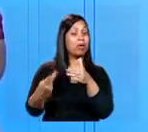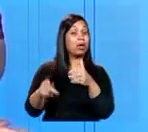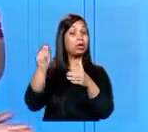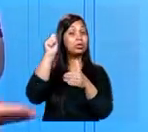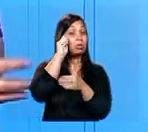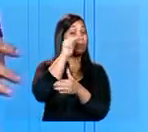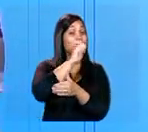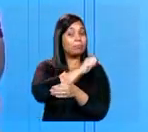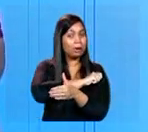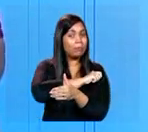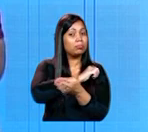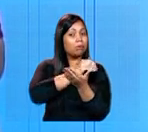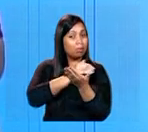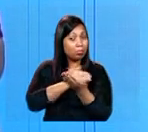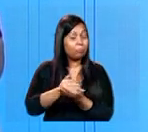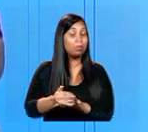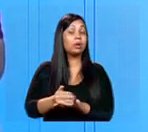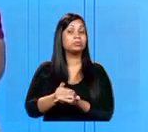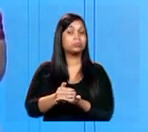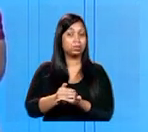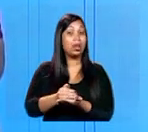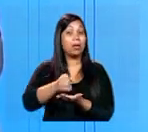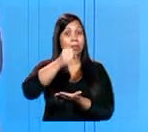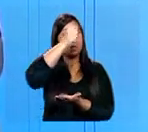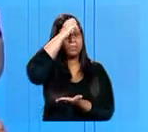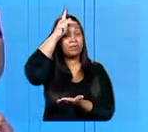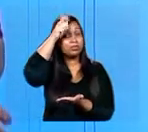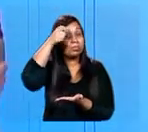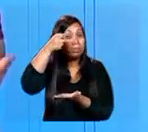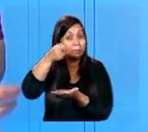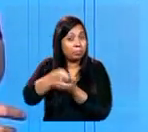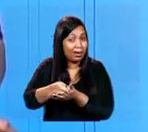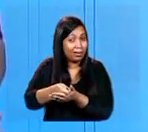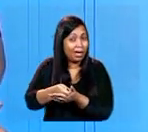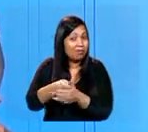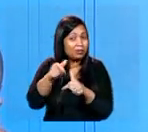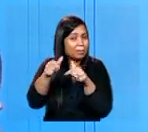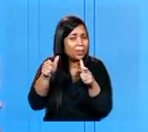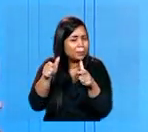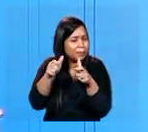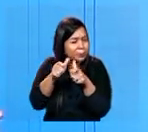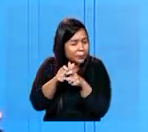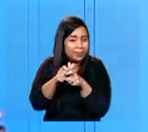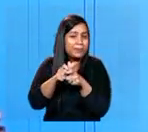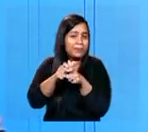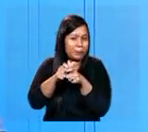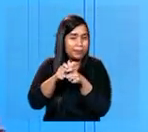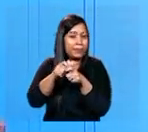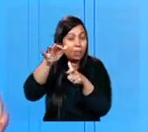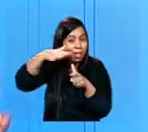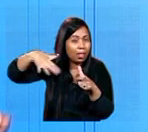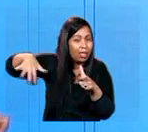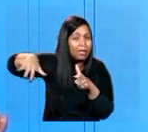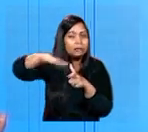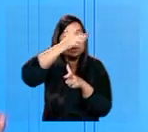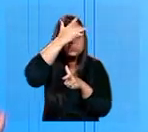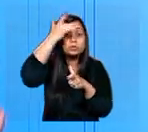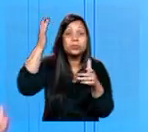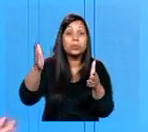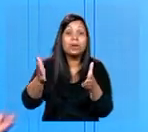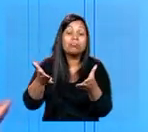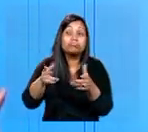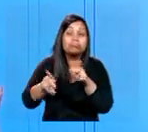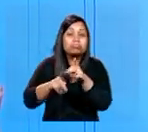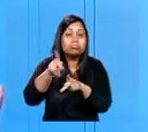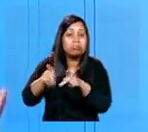Preto, com iniciativa municipal mesmo, um serviço pequeno que começou restrito na região onde tinha uma população